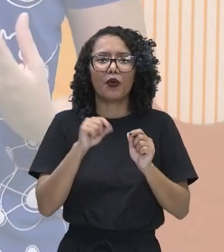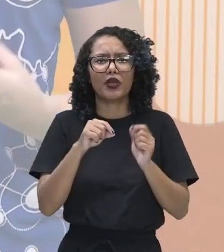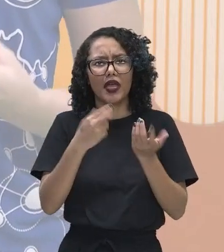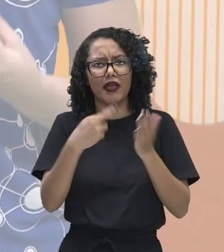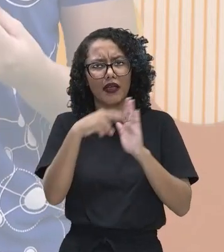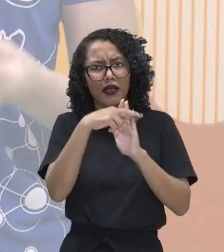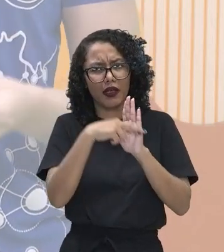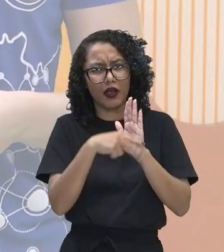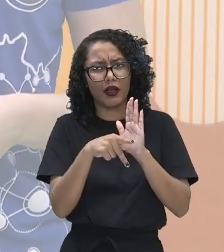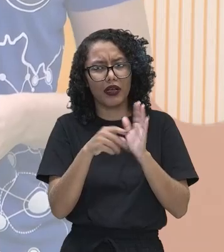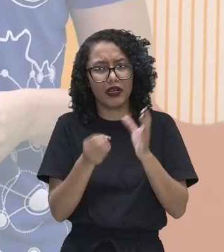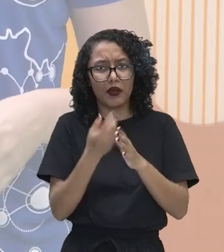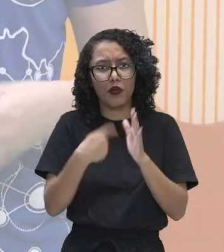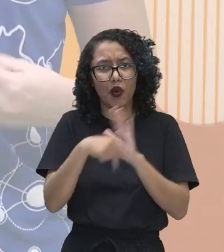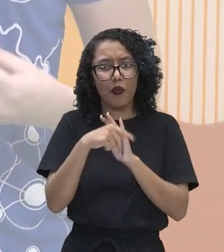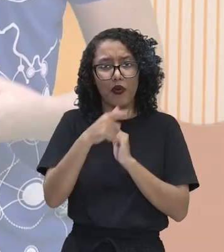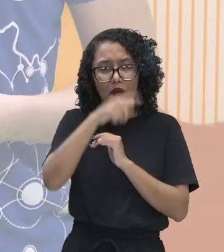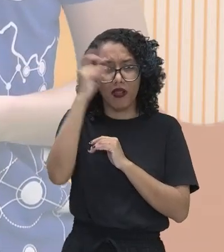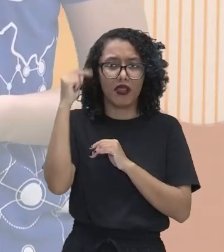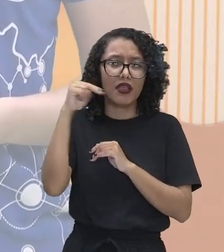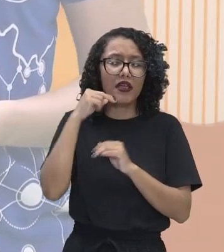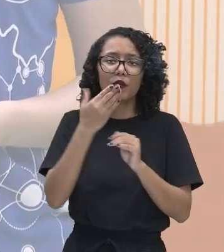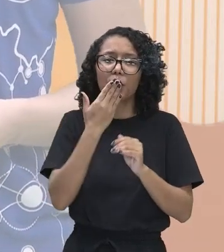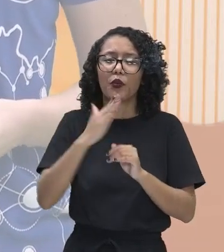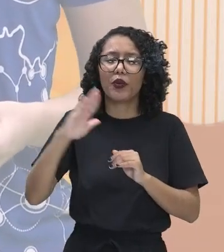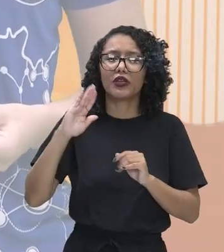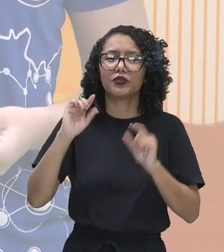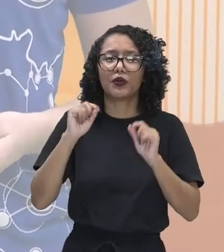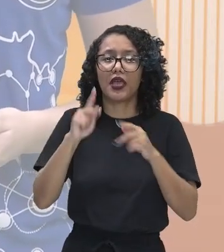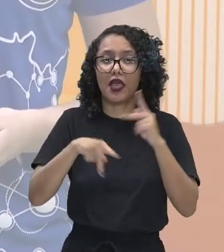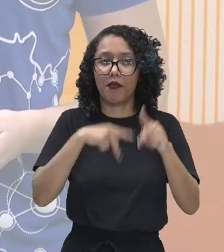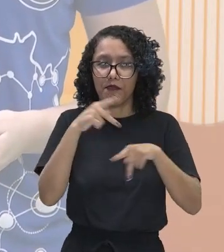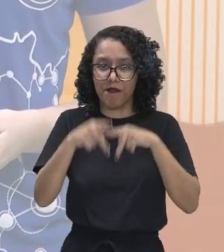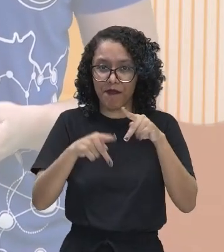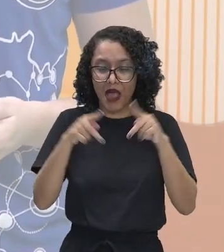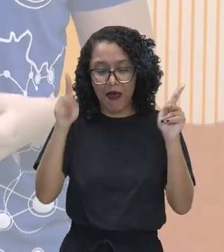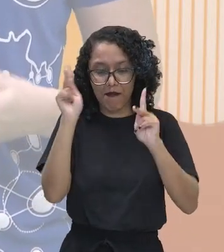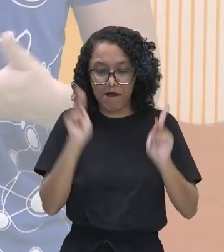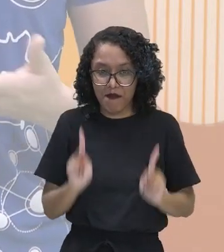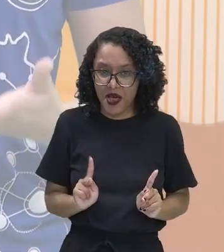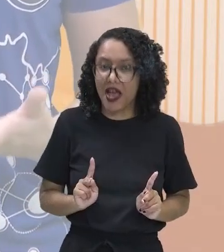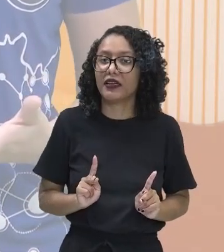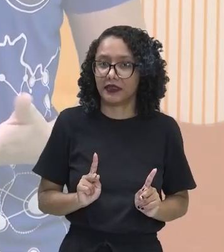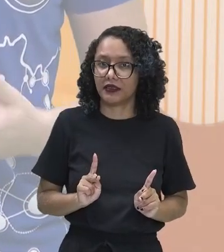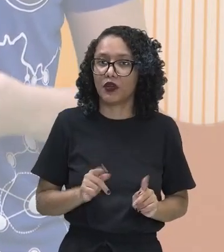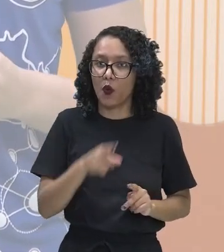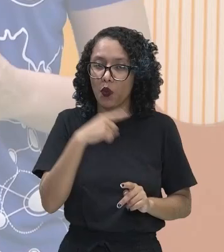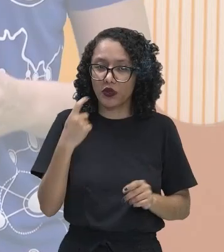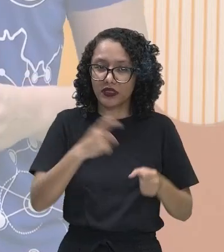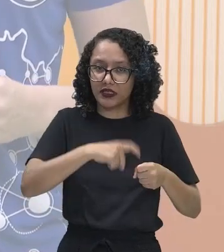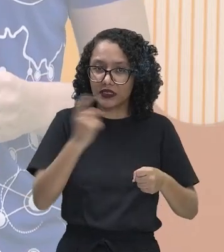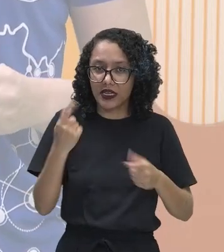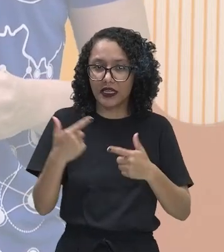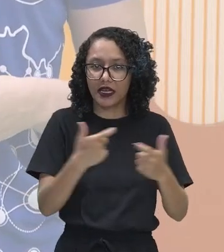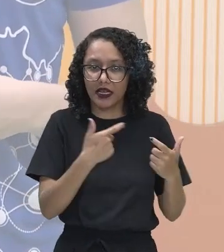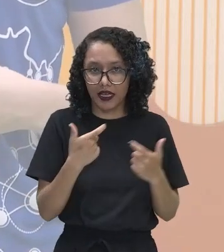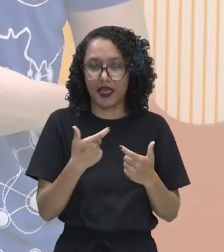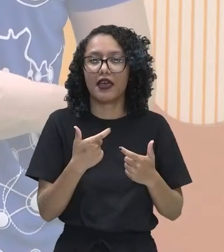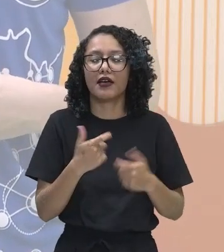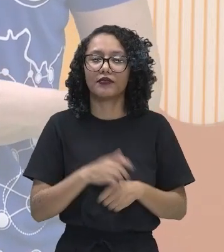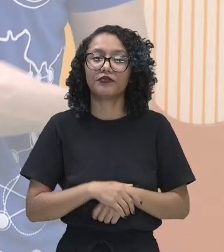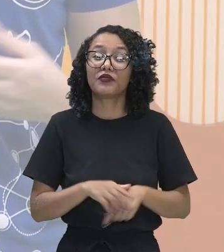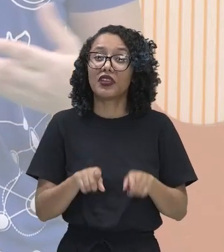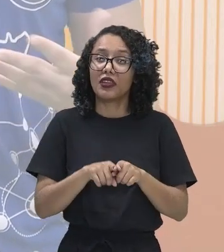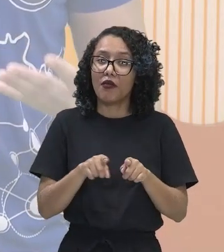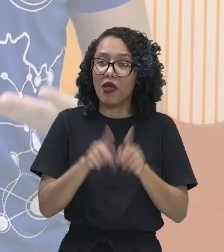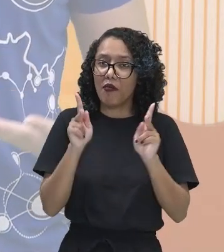o povo trazer paz, tanto externa, com a retirada da Rússia da guerra, quanto interna.